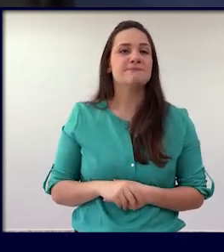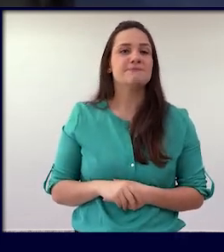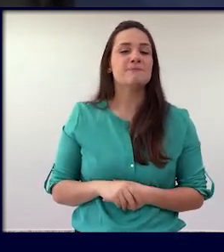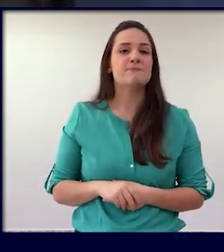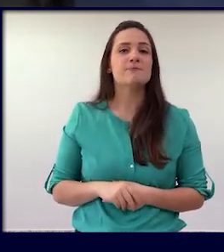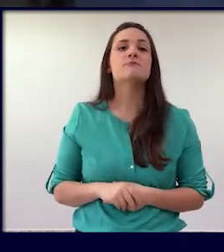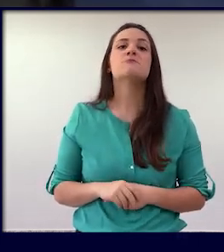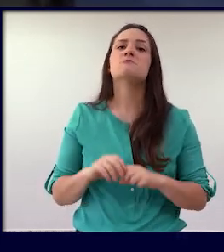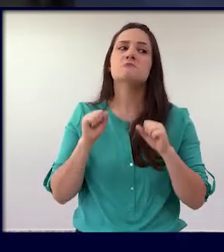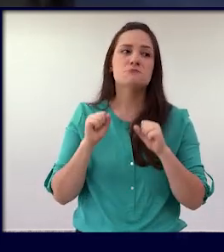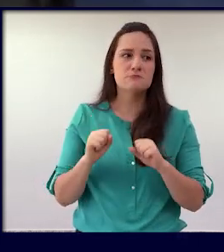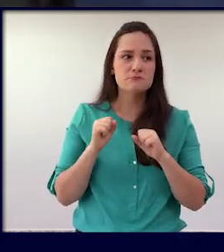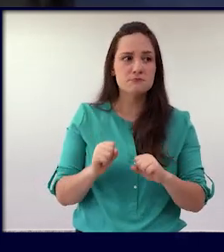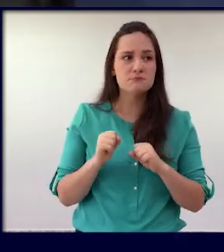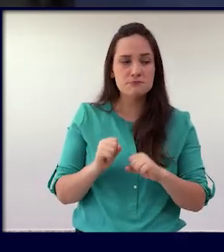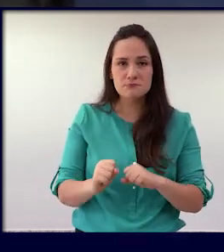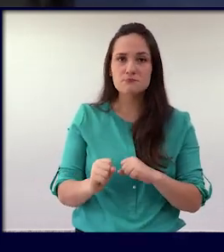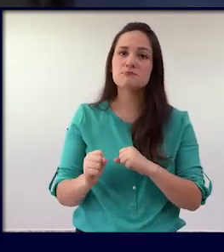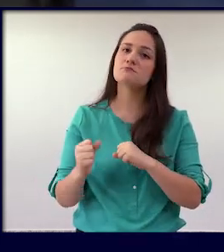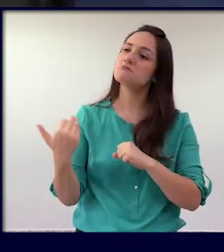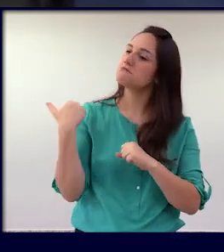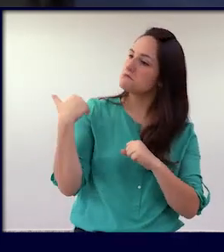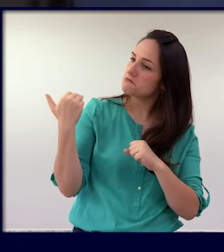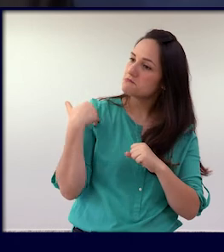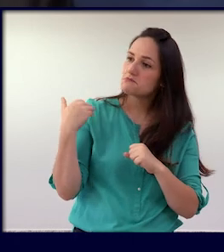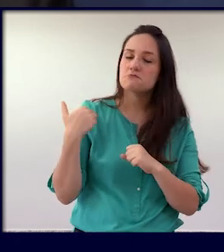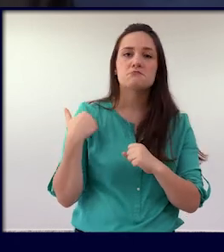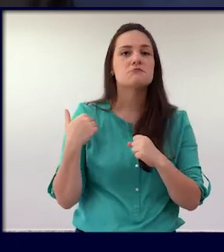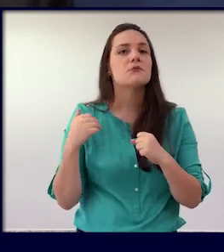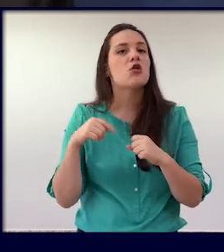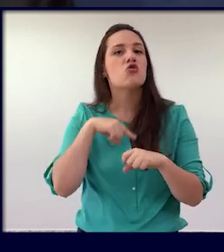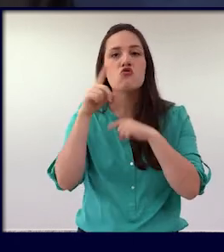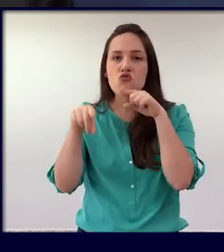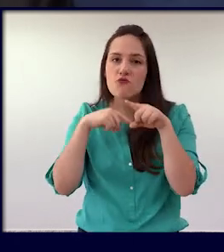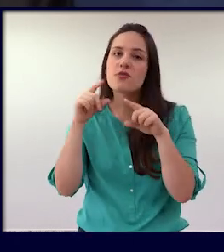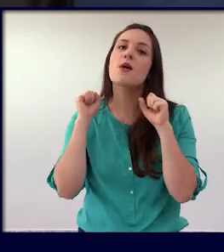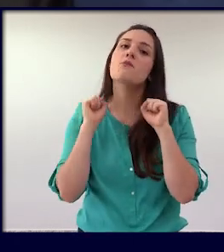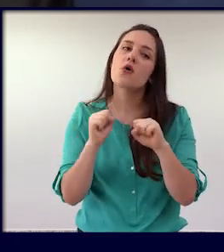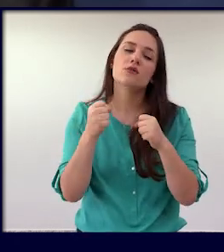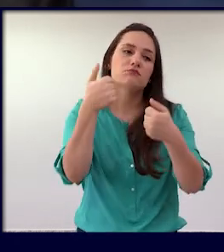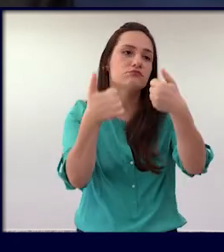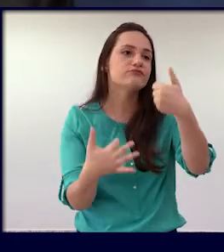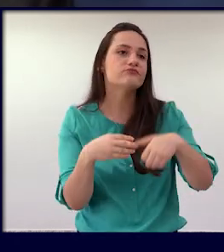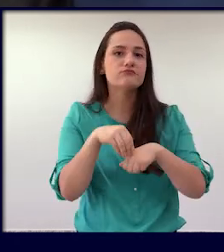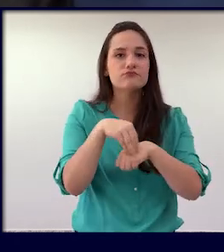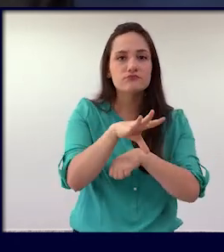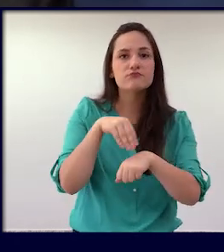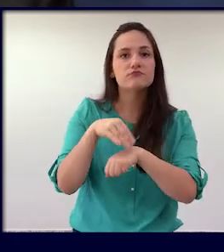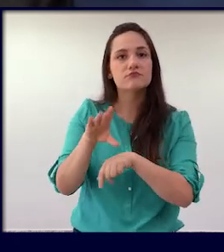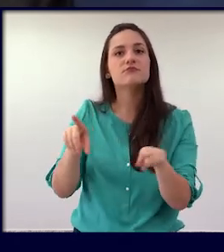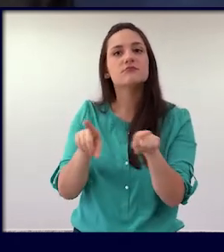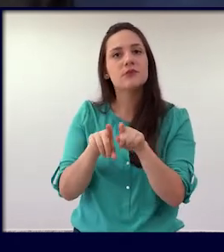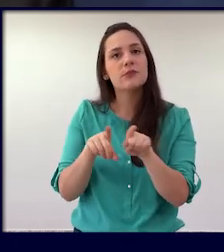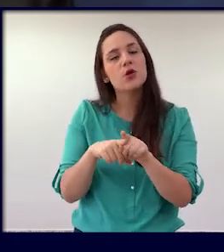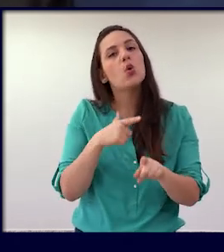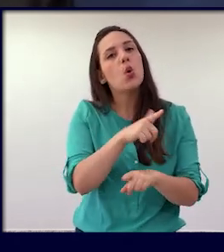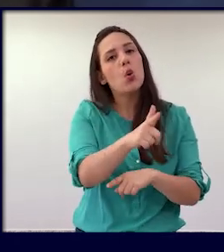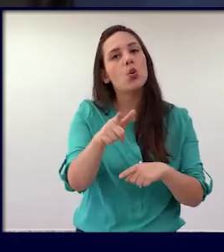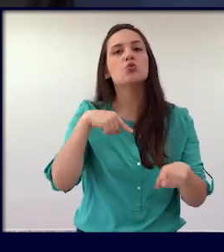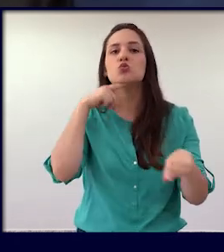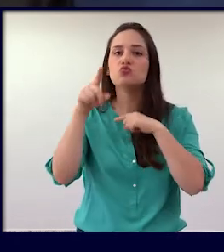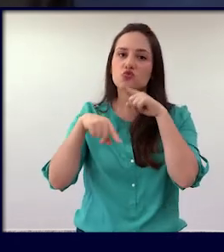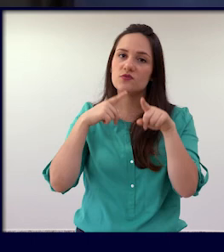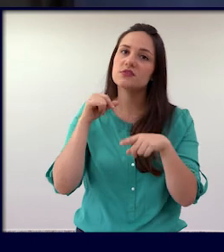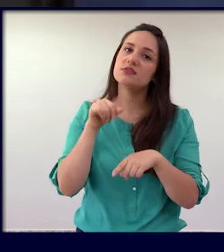que agradeço, estamos sempre à disposição, tanto para levar esses esclarecimentos aos mesários, e